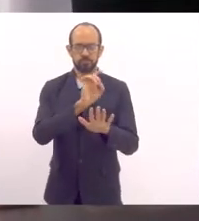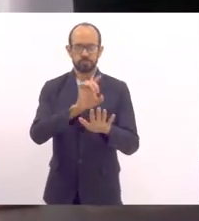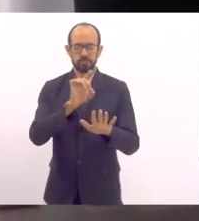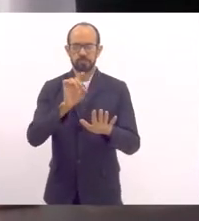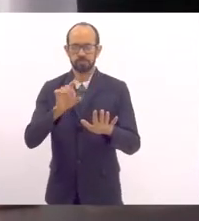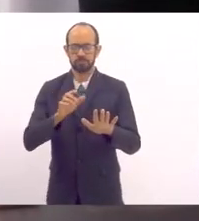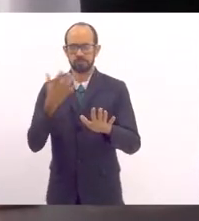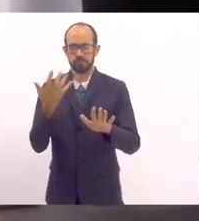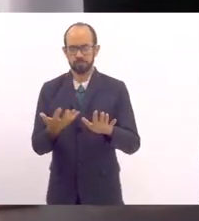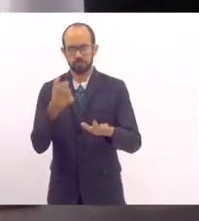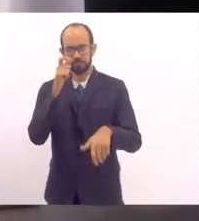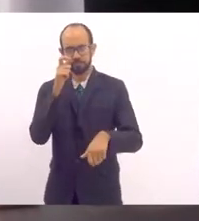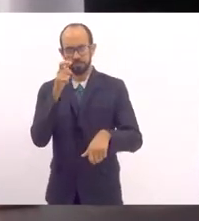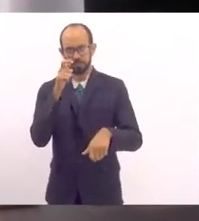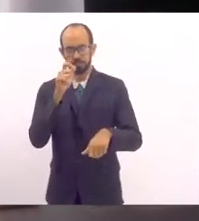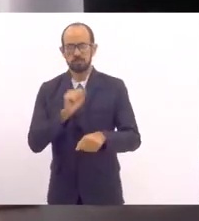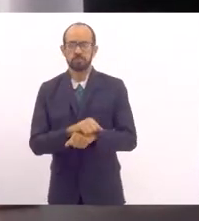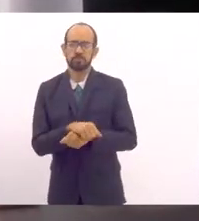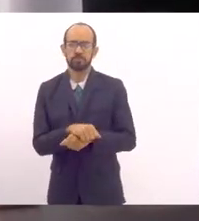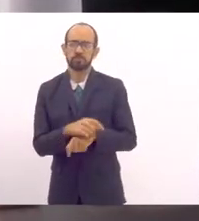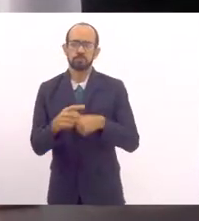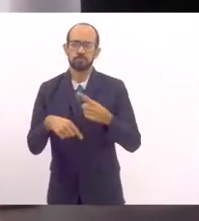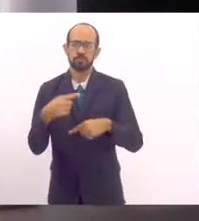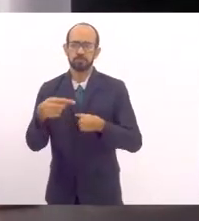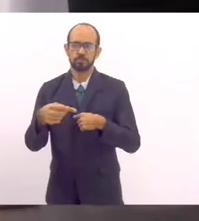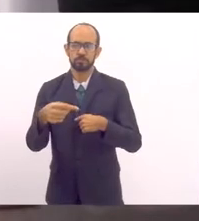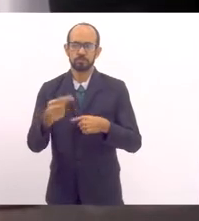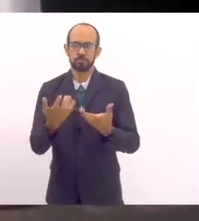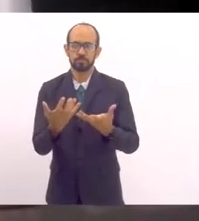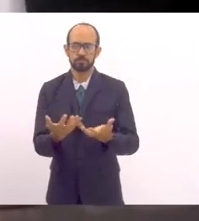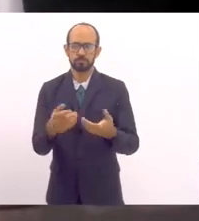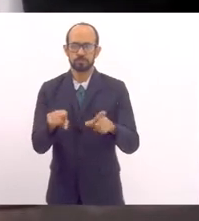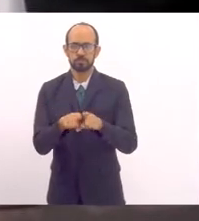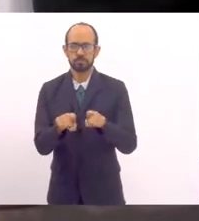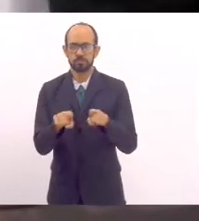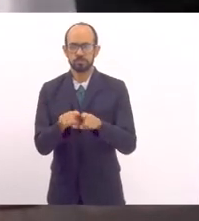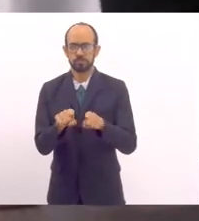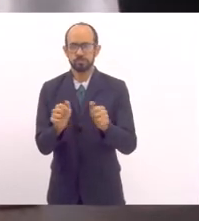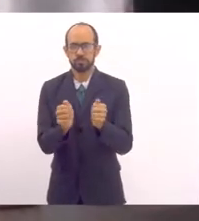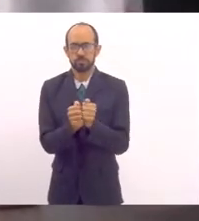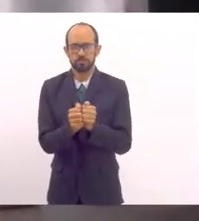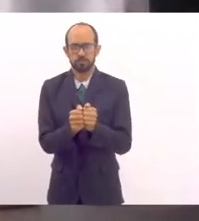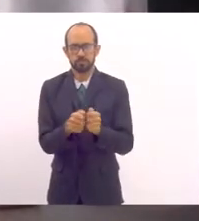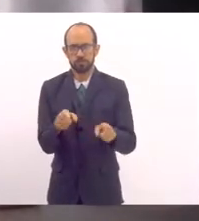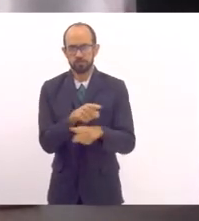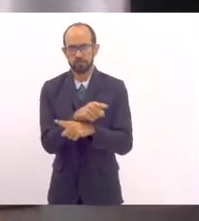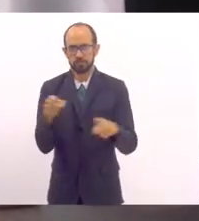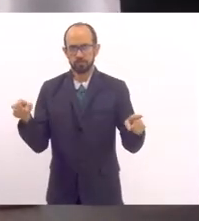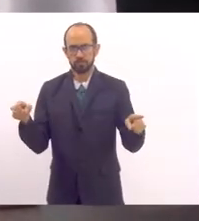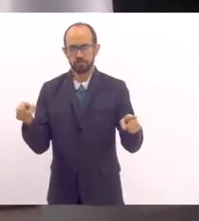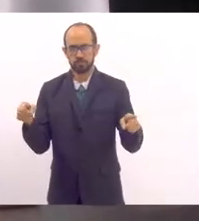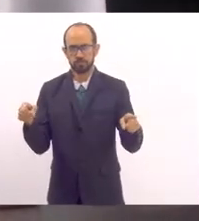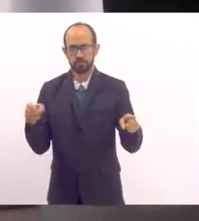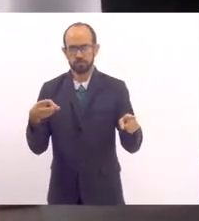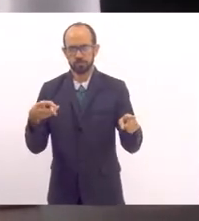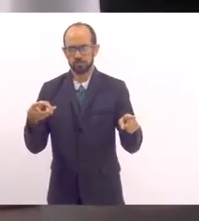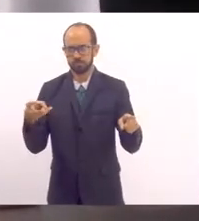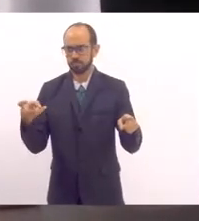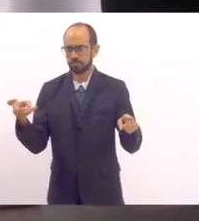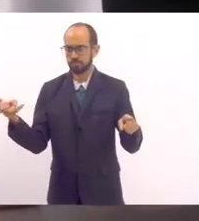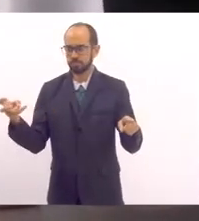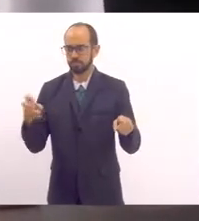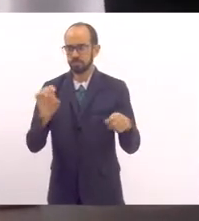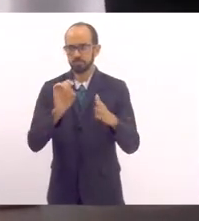fazer uso da palavra. E, logo após, eu queria, junto com os senhores e senhoras, olhar cada